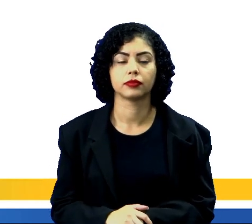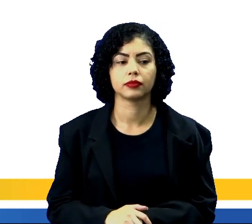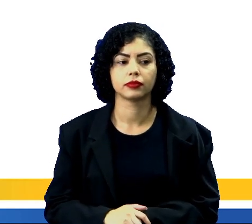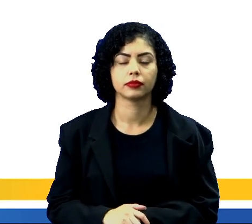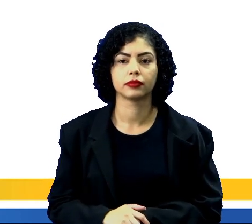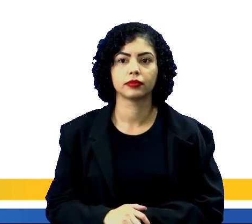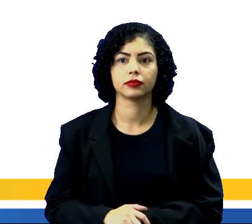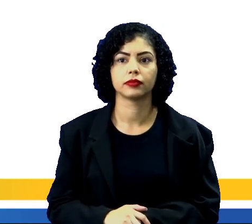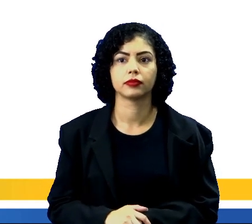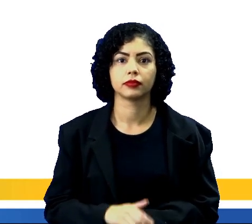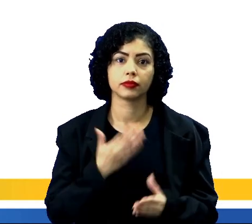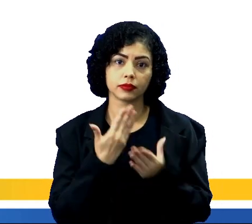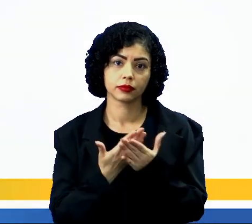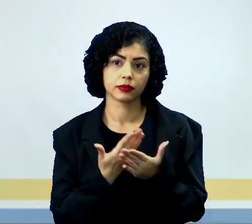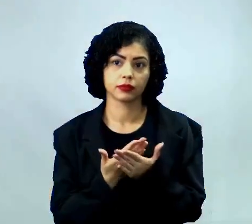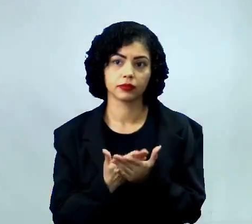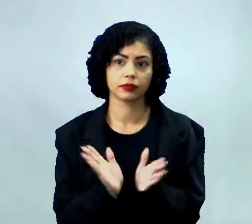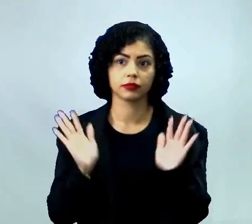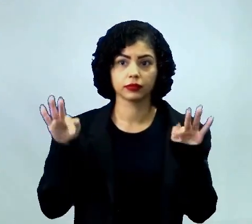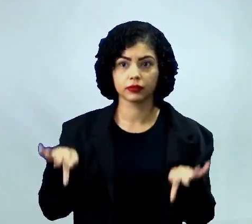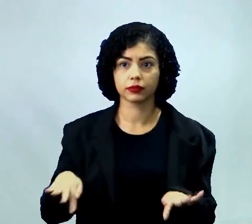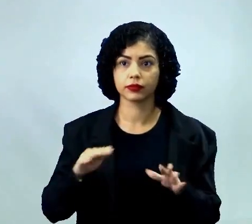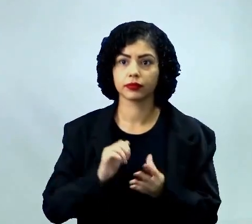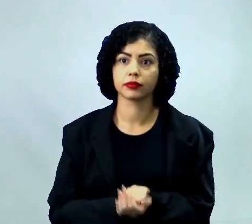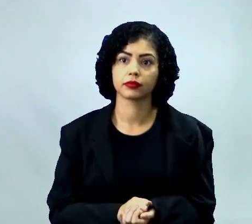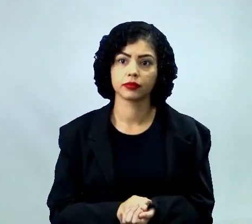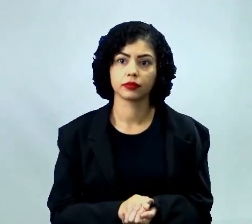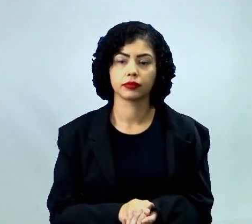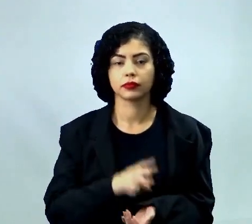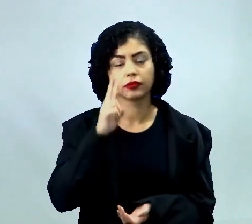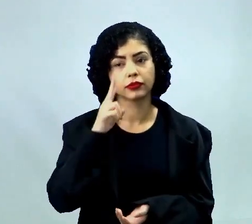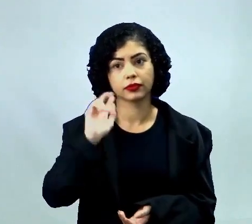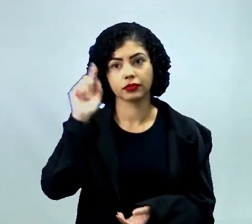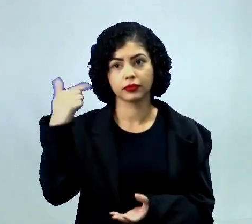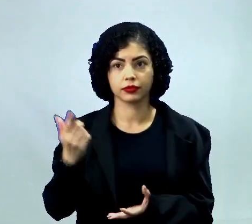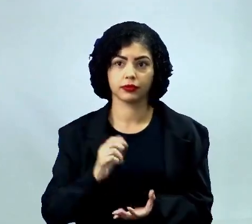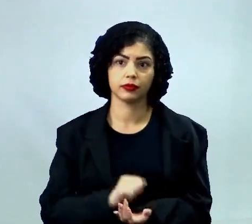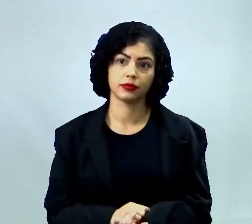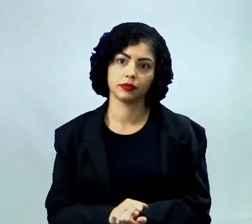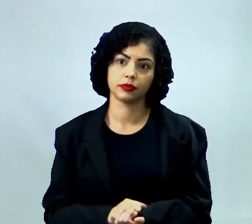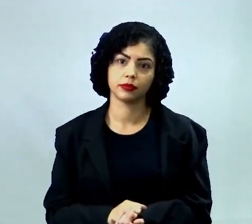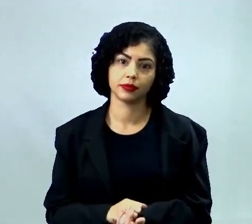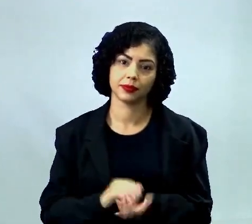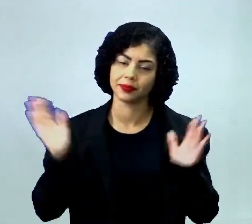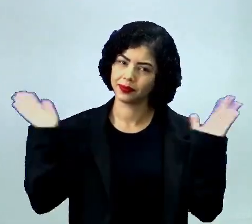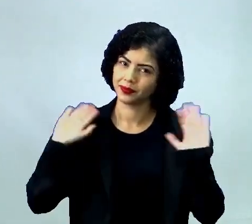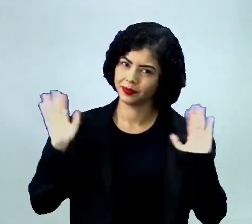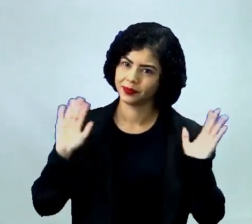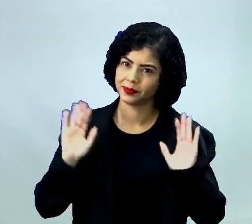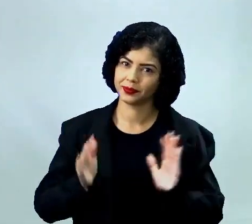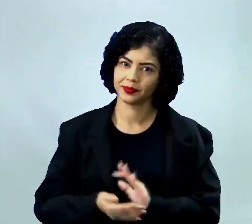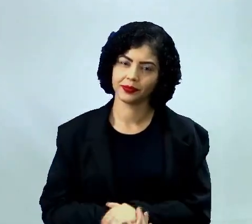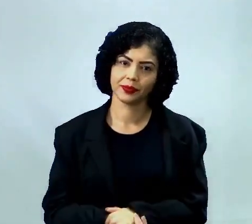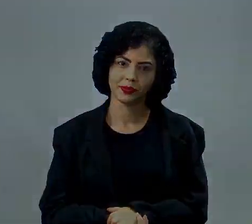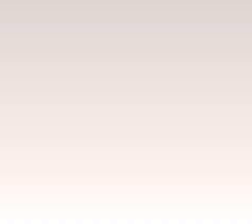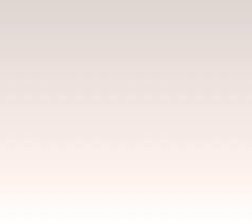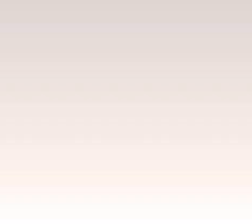Muito obrigada, nossa aula de hoje encerra por aqui. Nos vemos na próxima aula. Tchau, tchau!